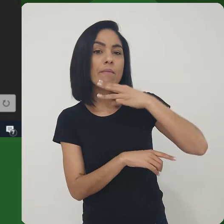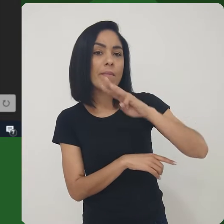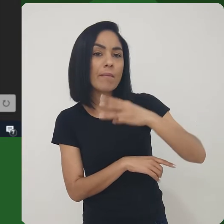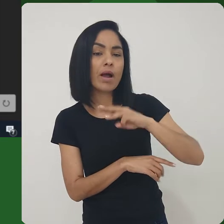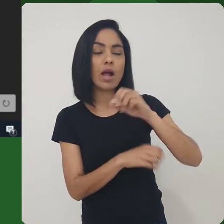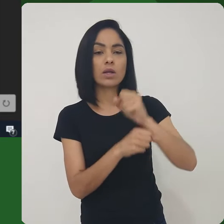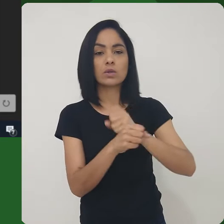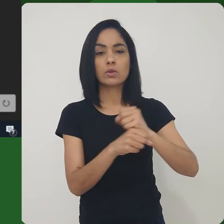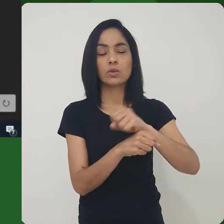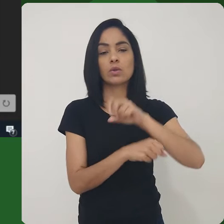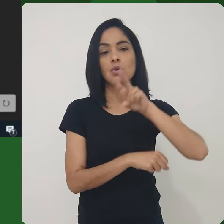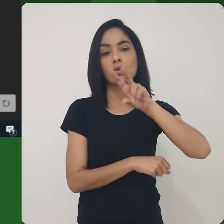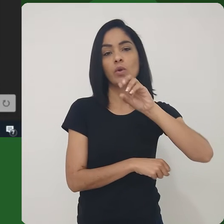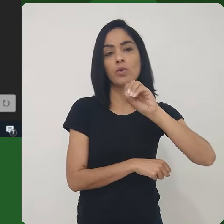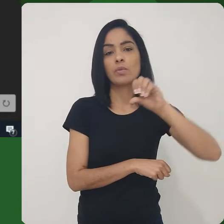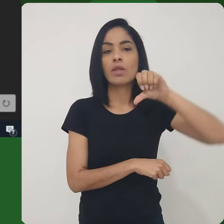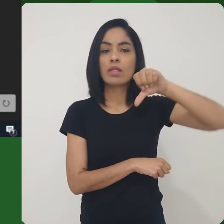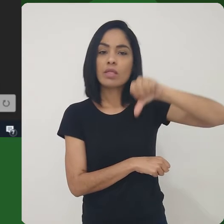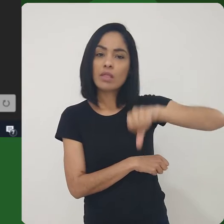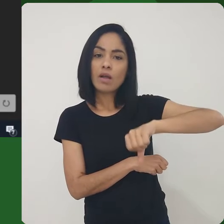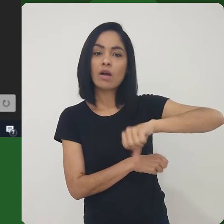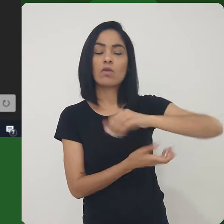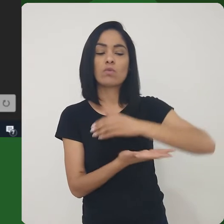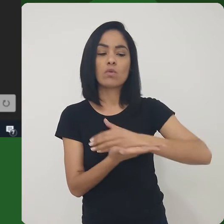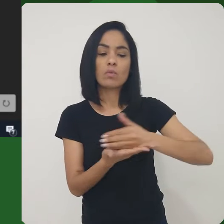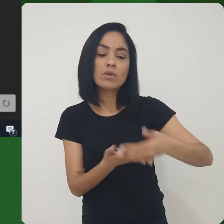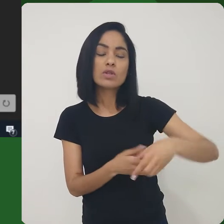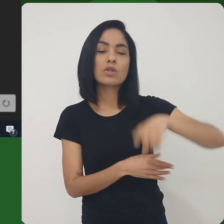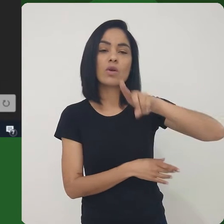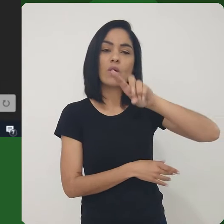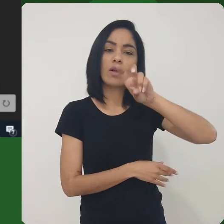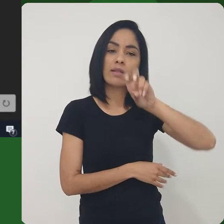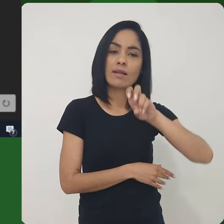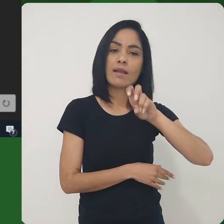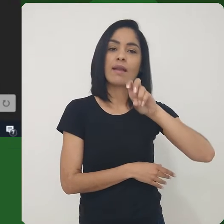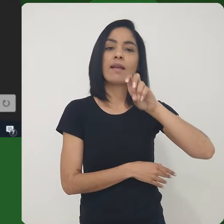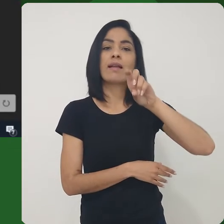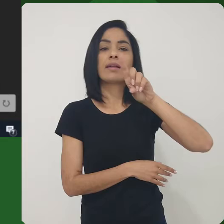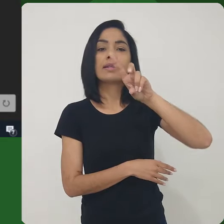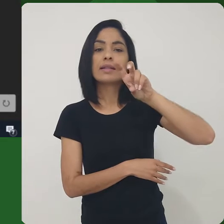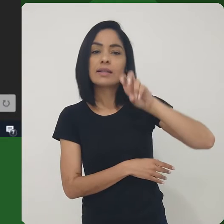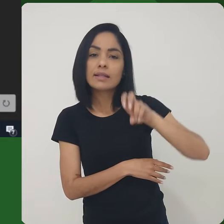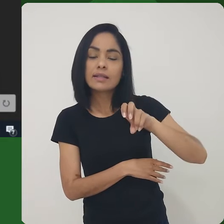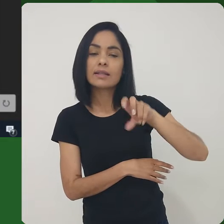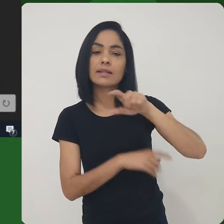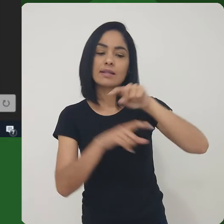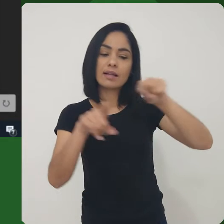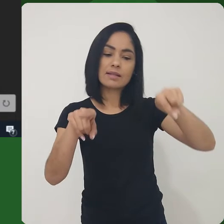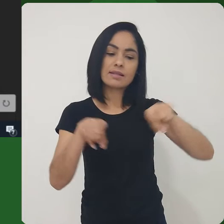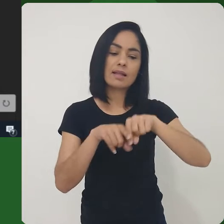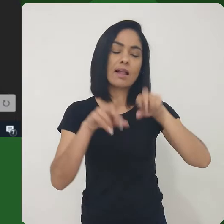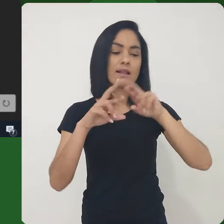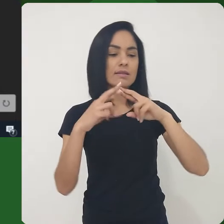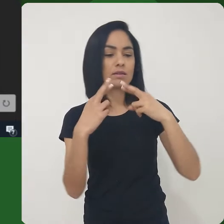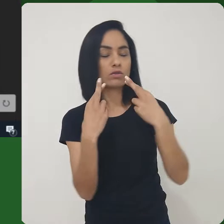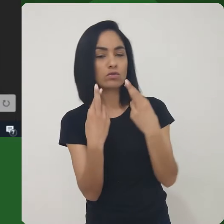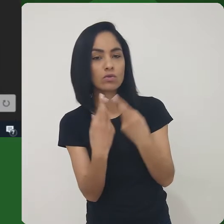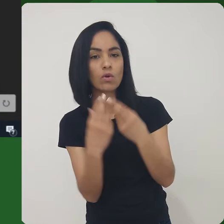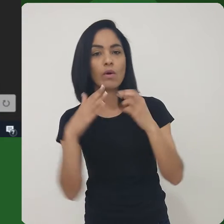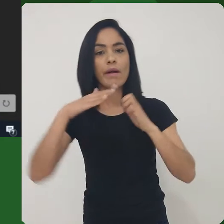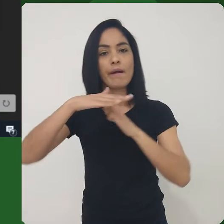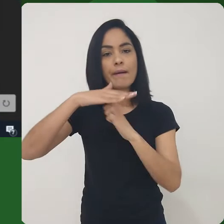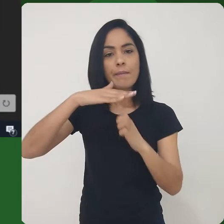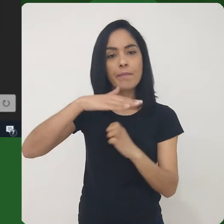de 2009, com início às 15 horas e 30 minutos, na sala de reuniões da empresa